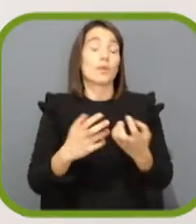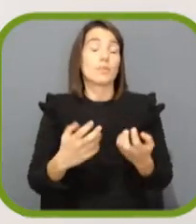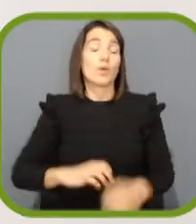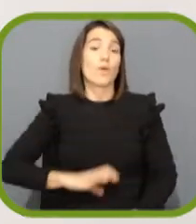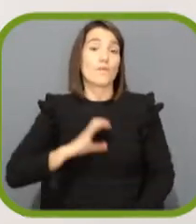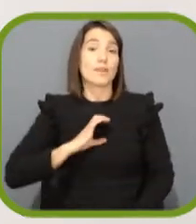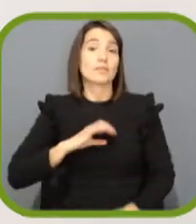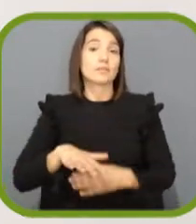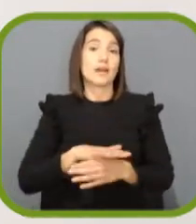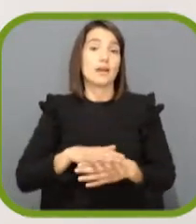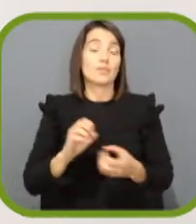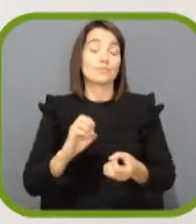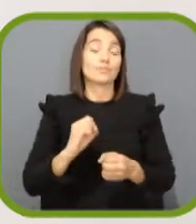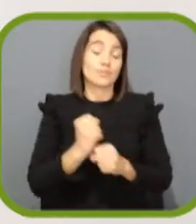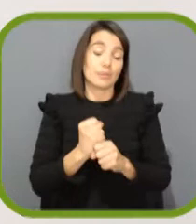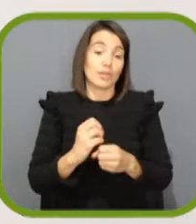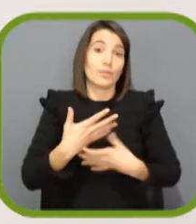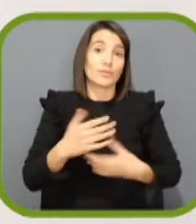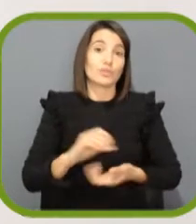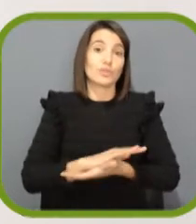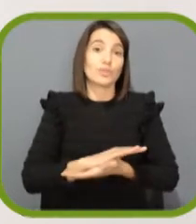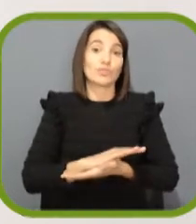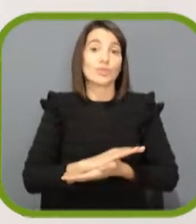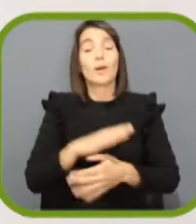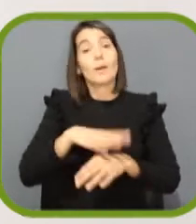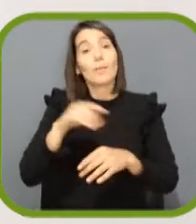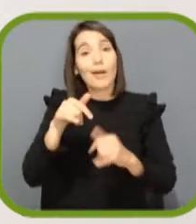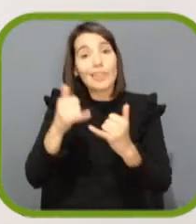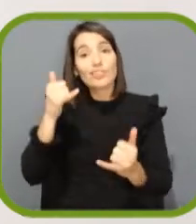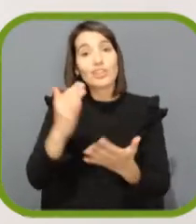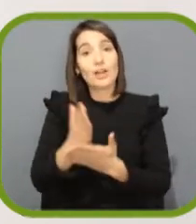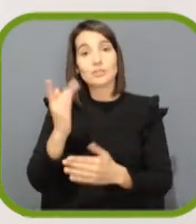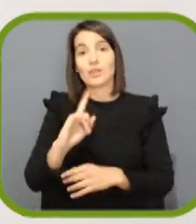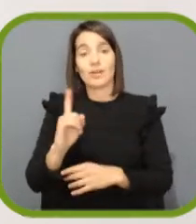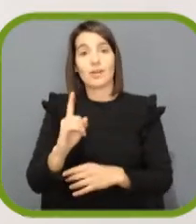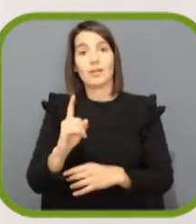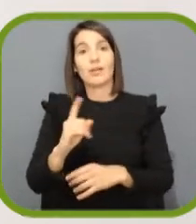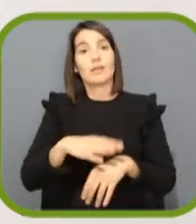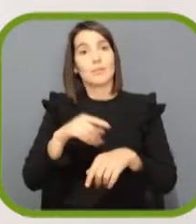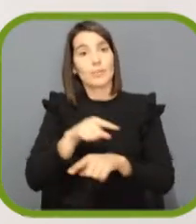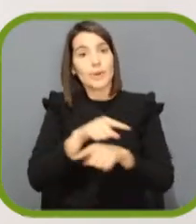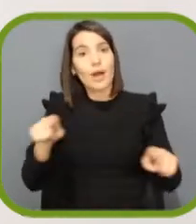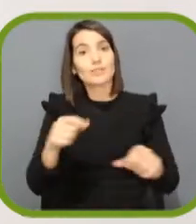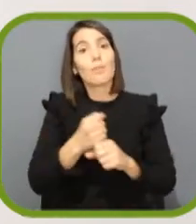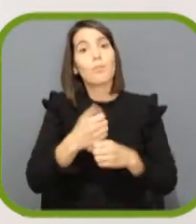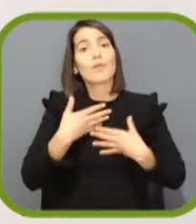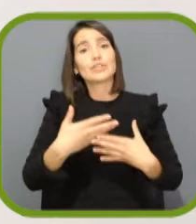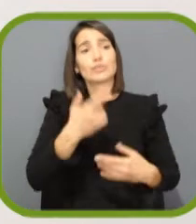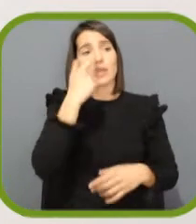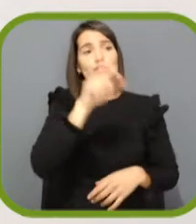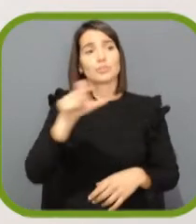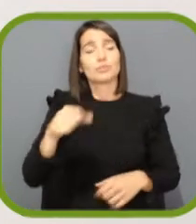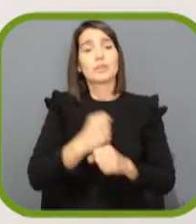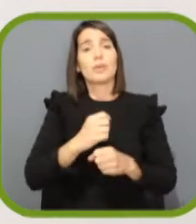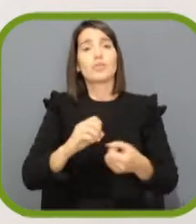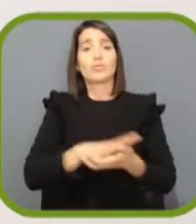de confiança no jornalismo. E isso não vem só do digital, vem dos próprios profissionais que